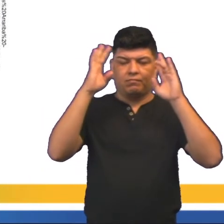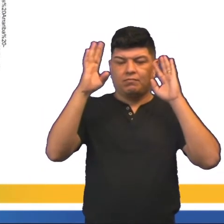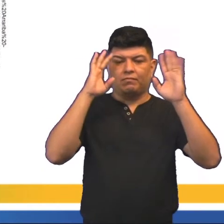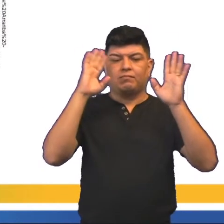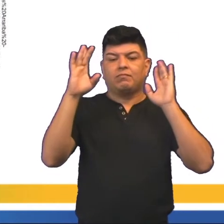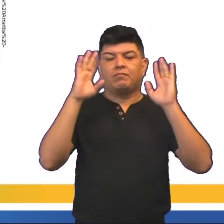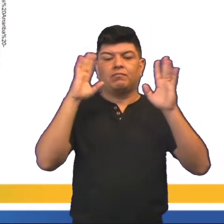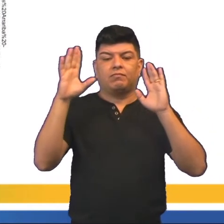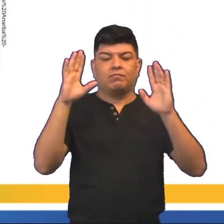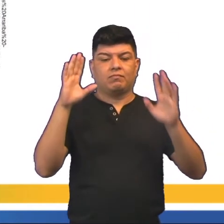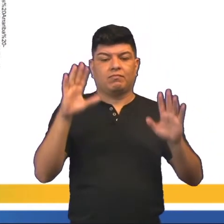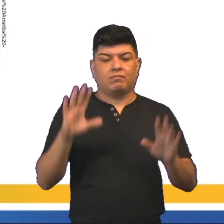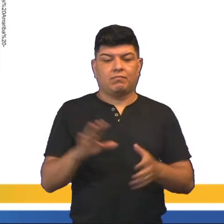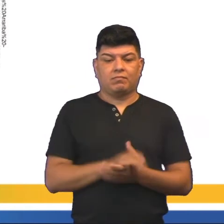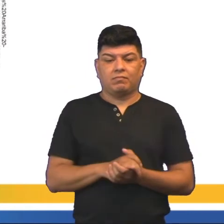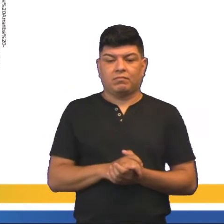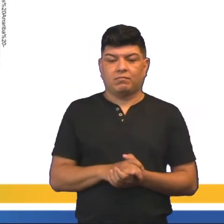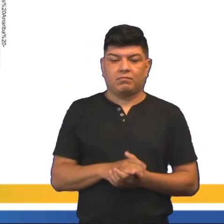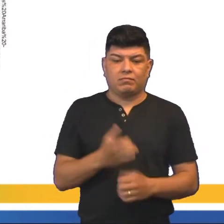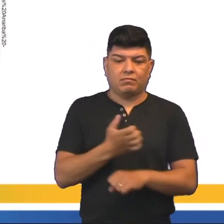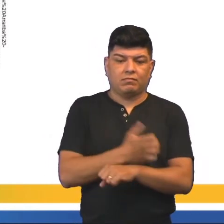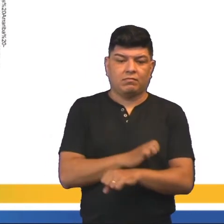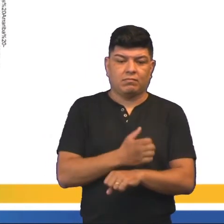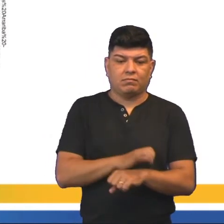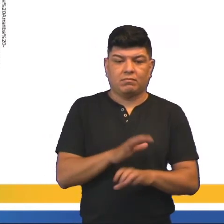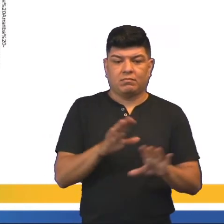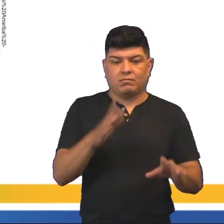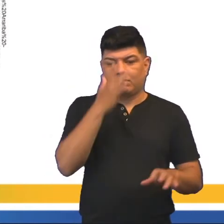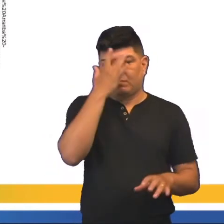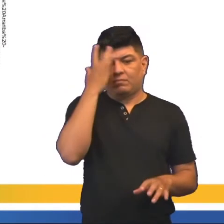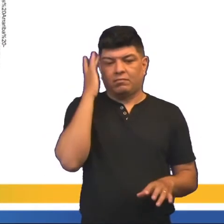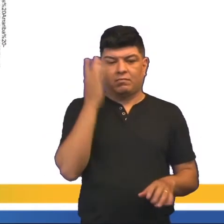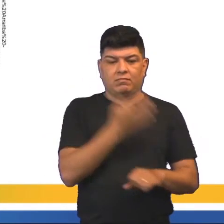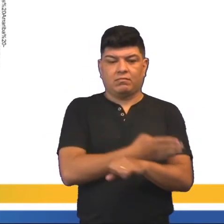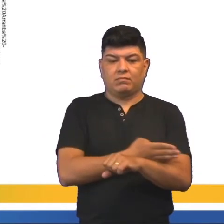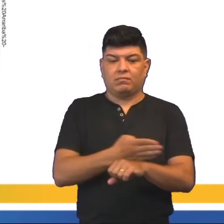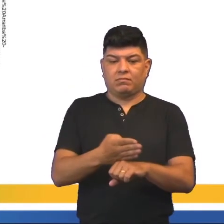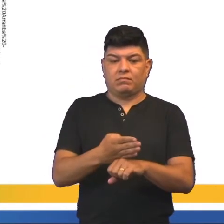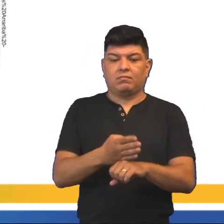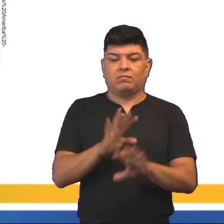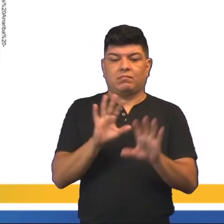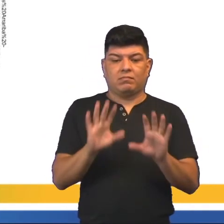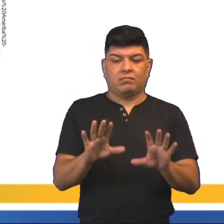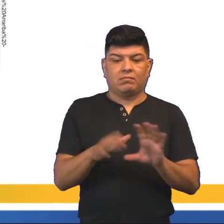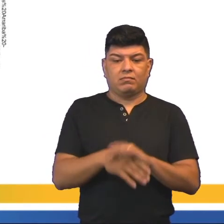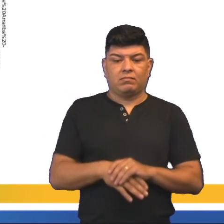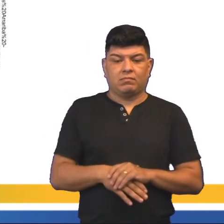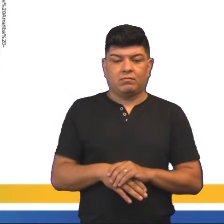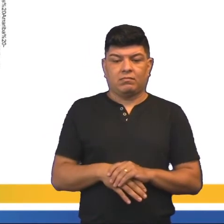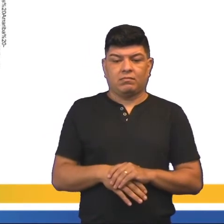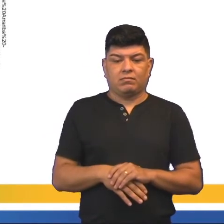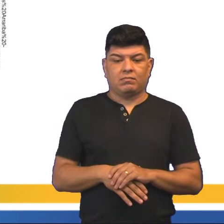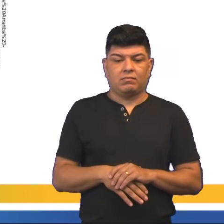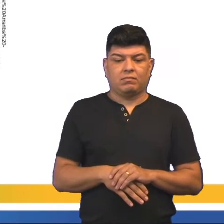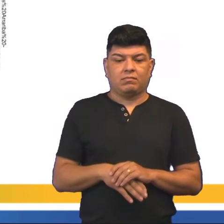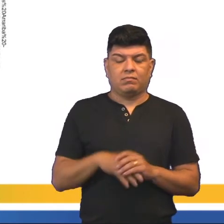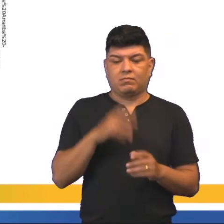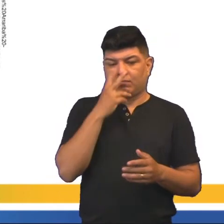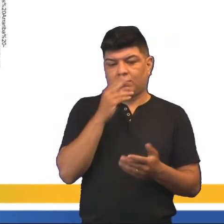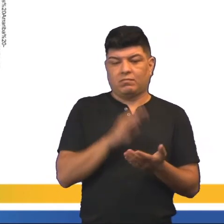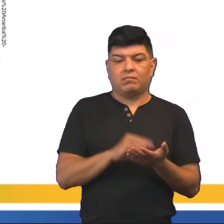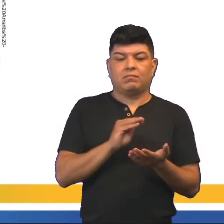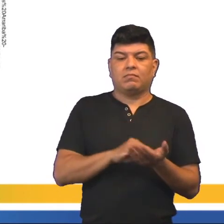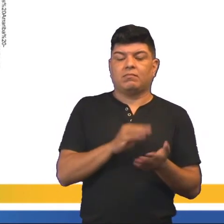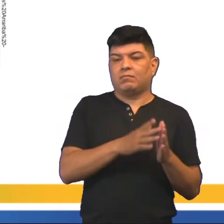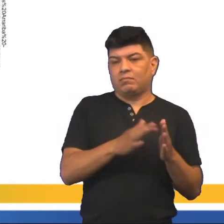também como consequência são as perturbações e alucinações. Nesse caso, a pessoa vai ter uma falta da